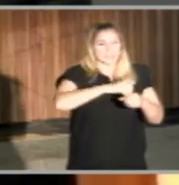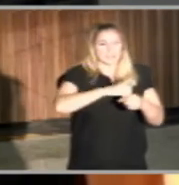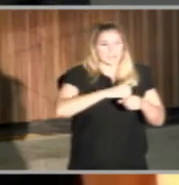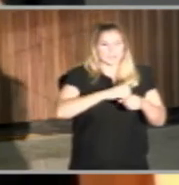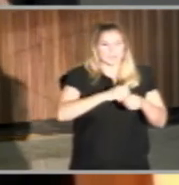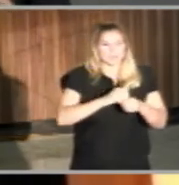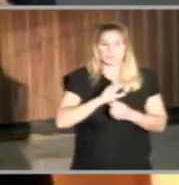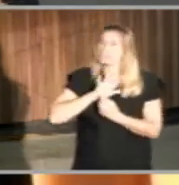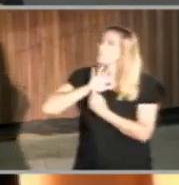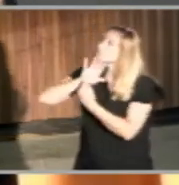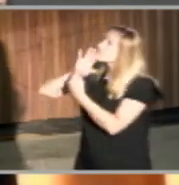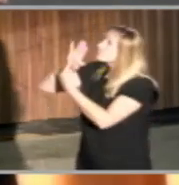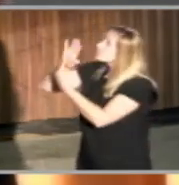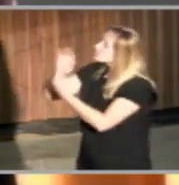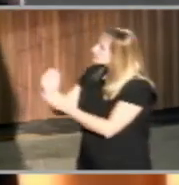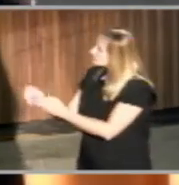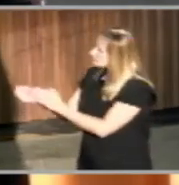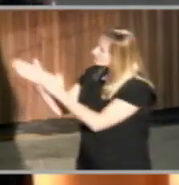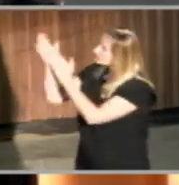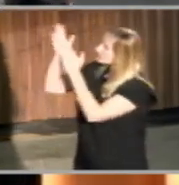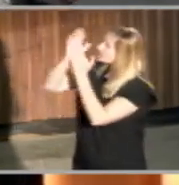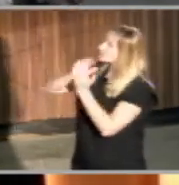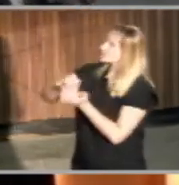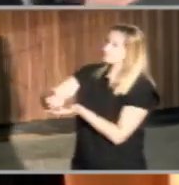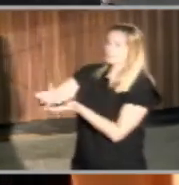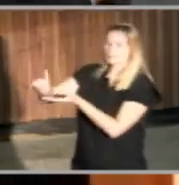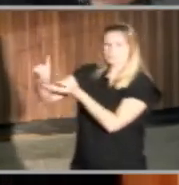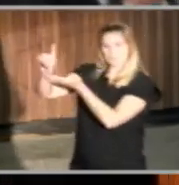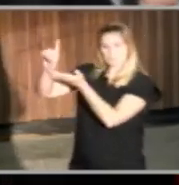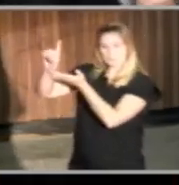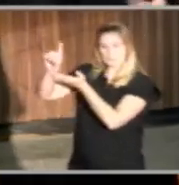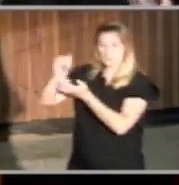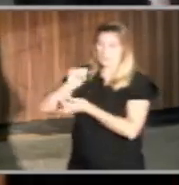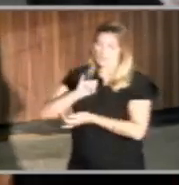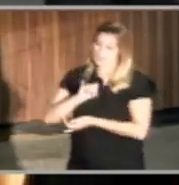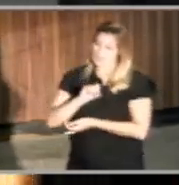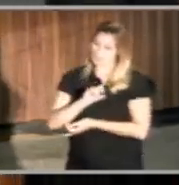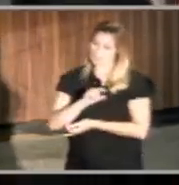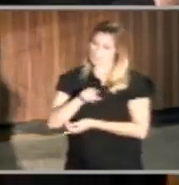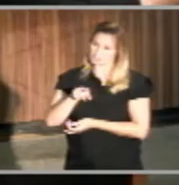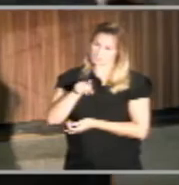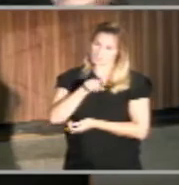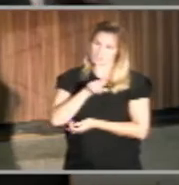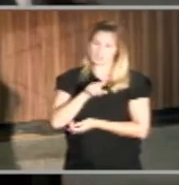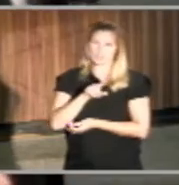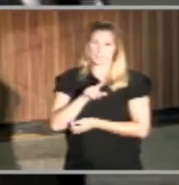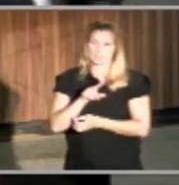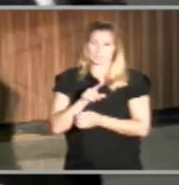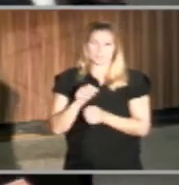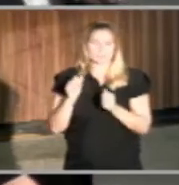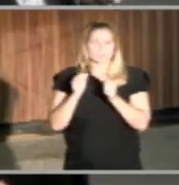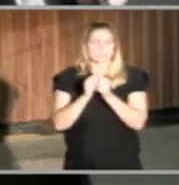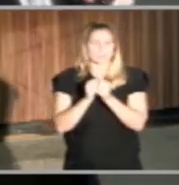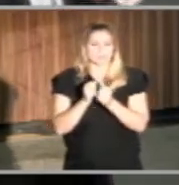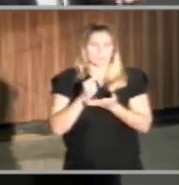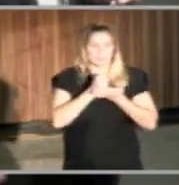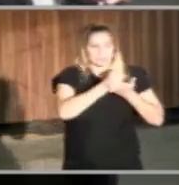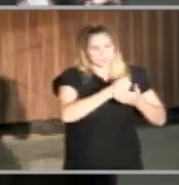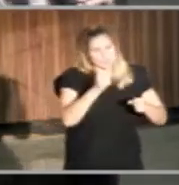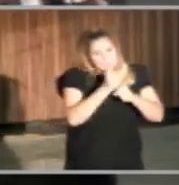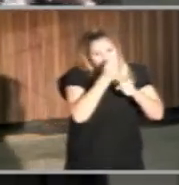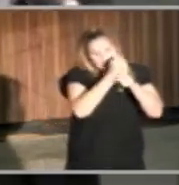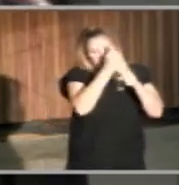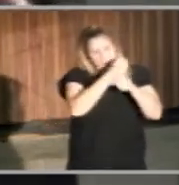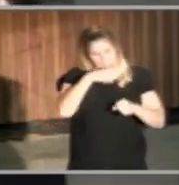ao nome de Jesus. E se você ainda não participa dessa obra de construção que essa igreja está fazendo, eu